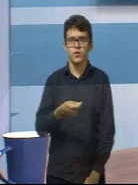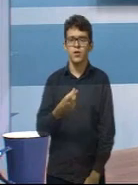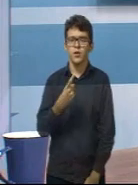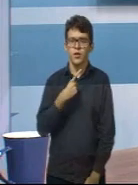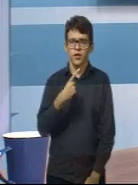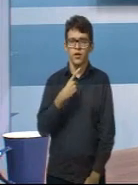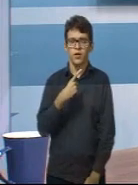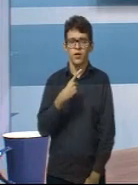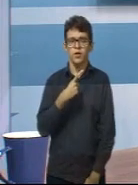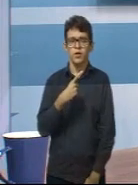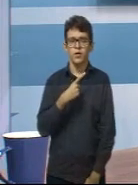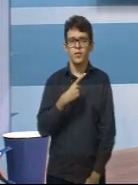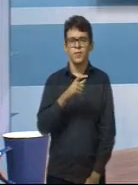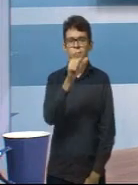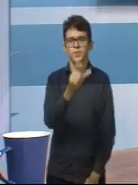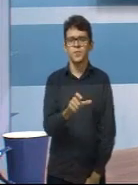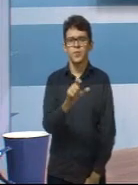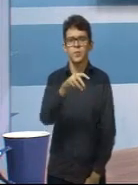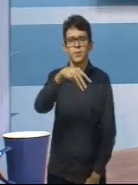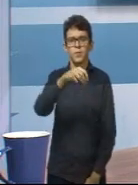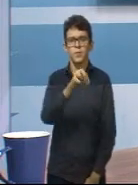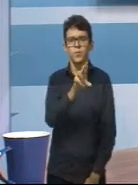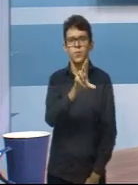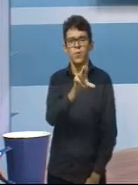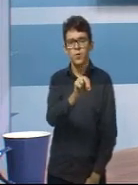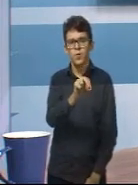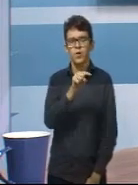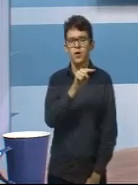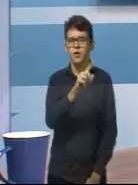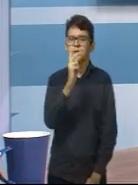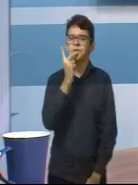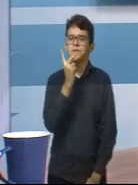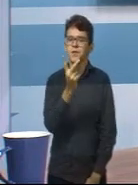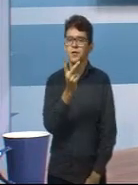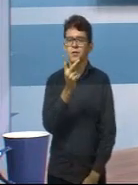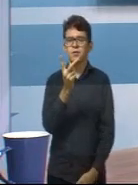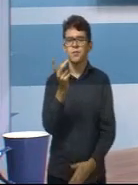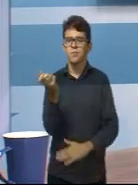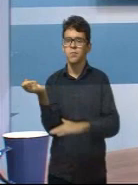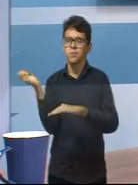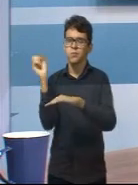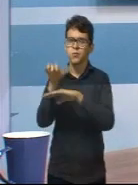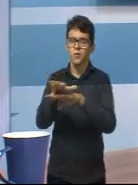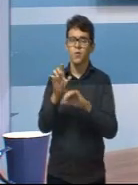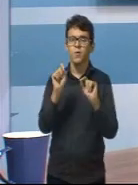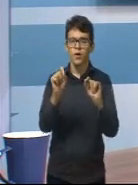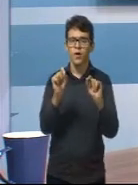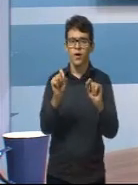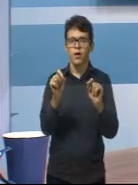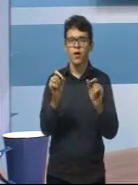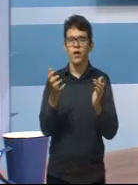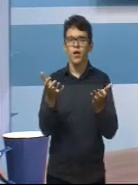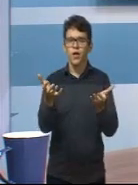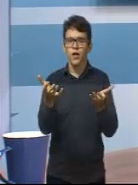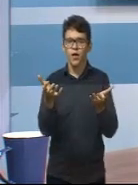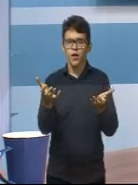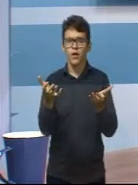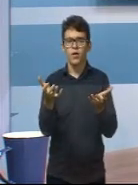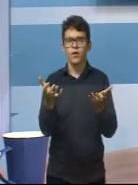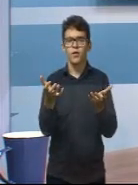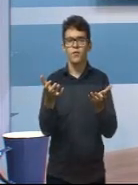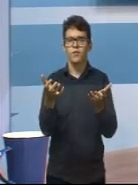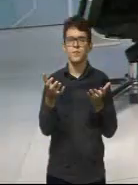magistratura brasileira, que é o juiz Sérgio Moro. Esse resolveu publicar dizendo que é a favor tem casa